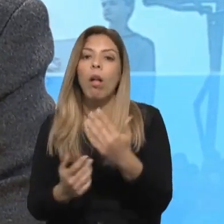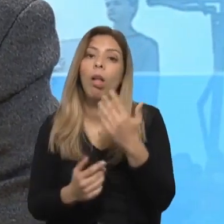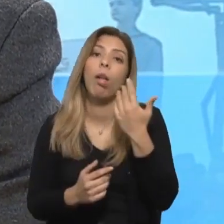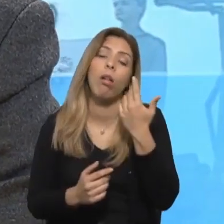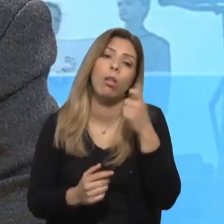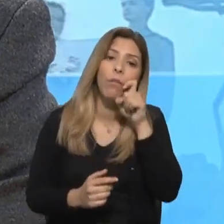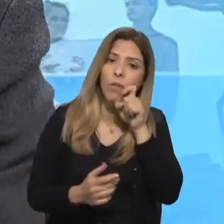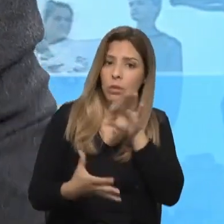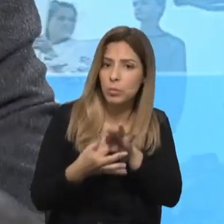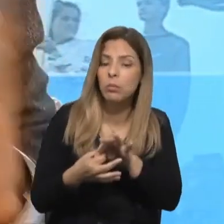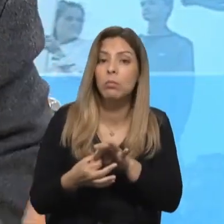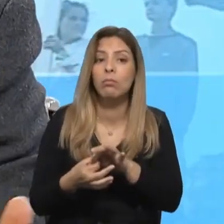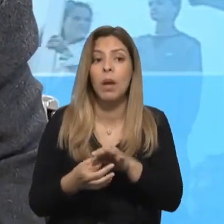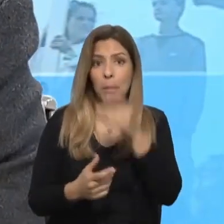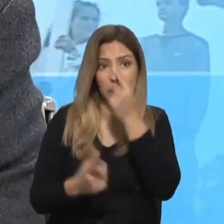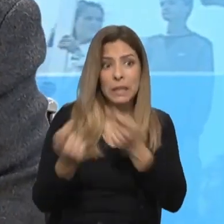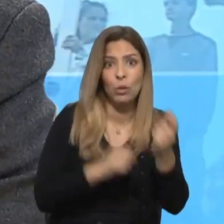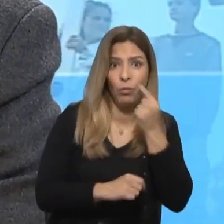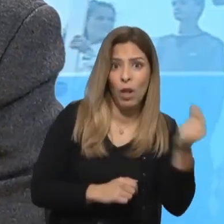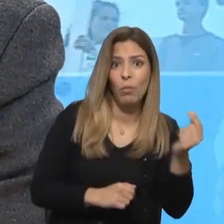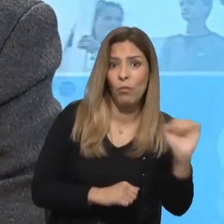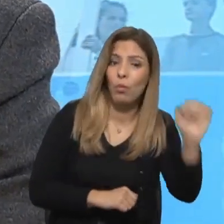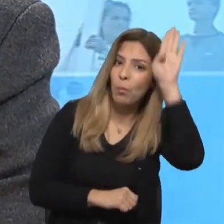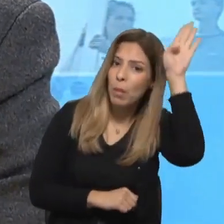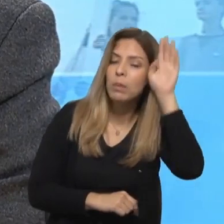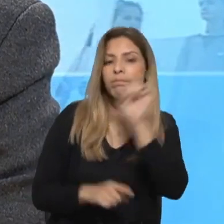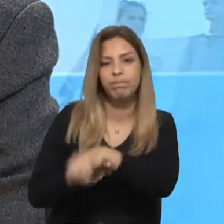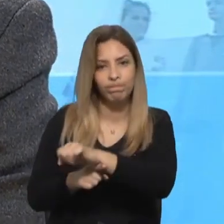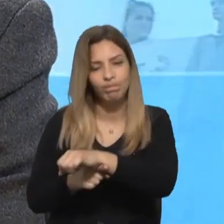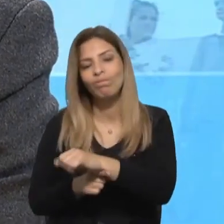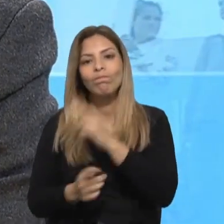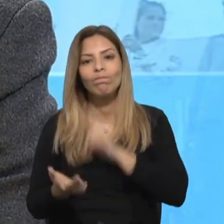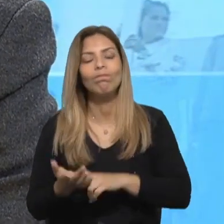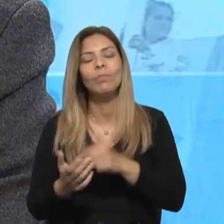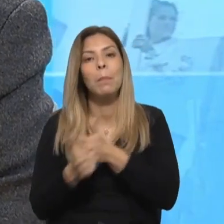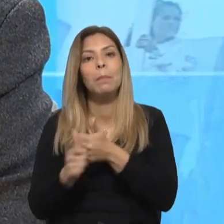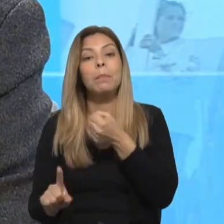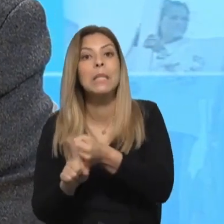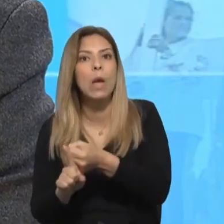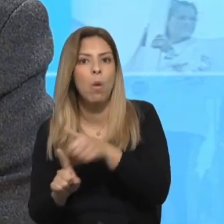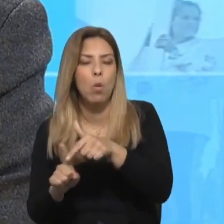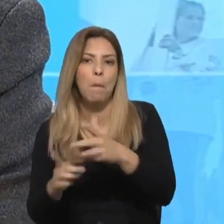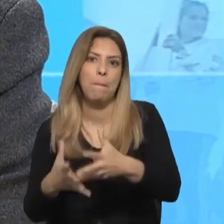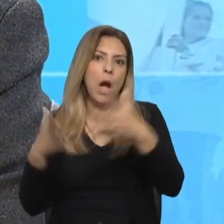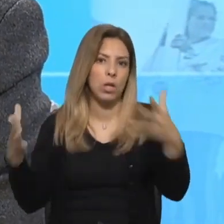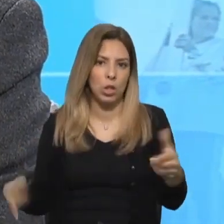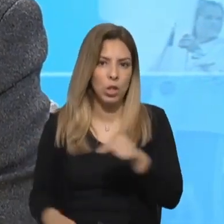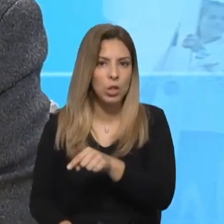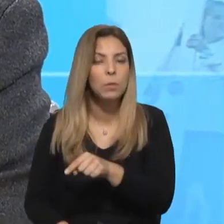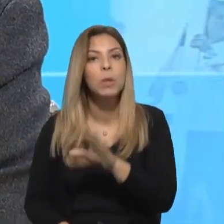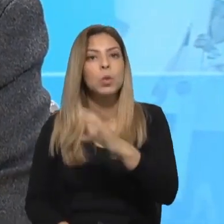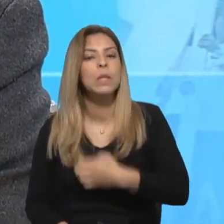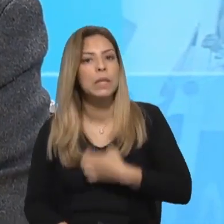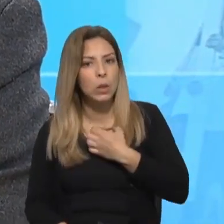essa articulação vai até torna essa missão um pouco mais ampla. Neste sentido, eu creio que o